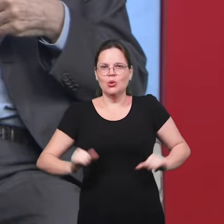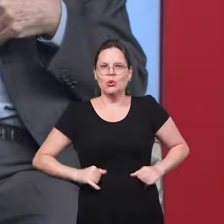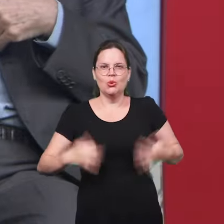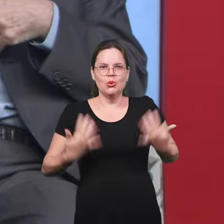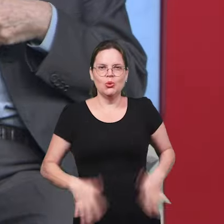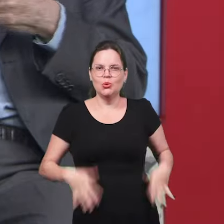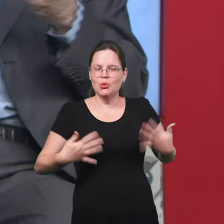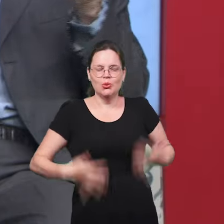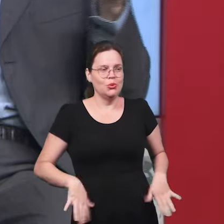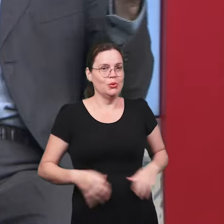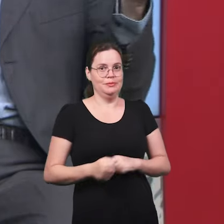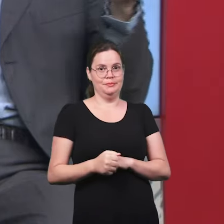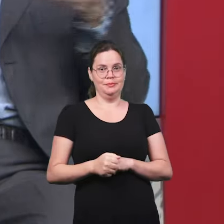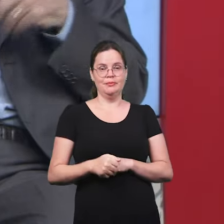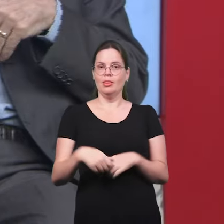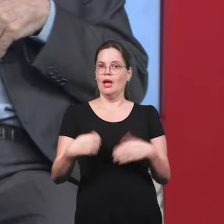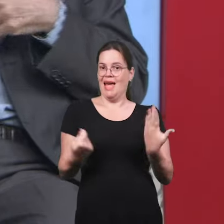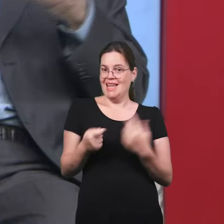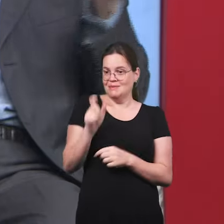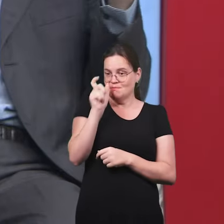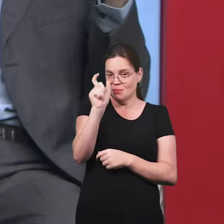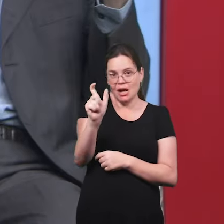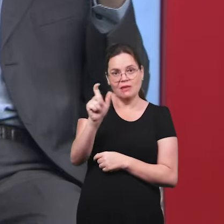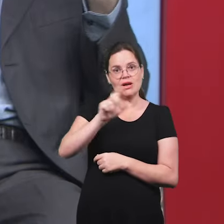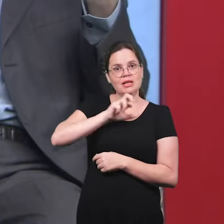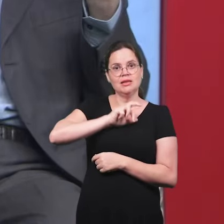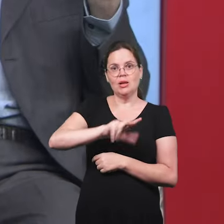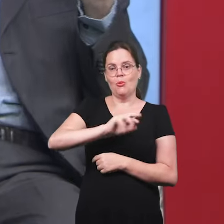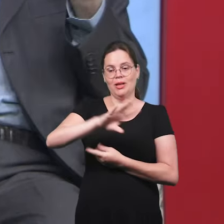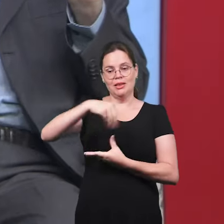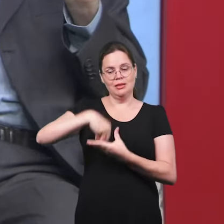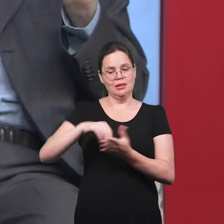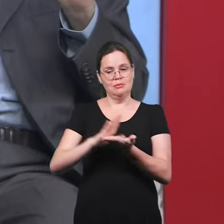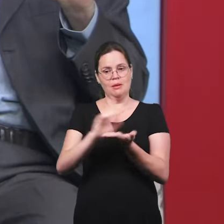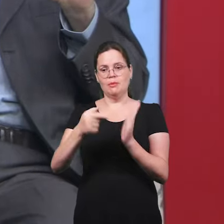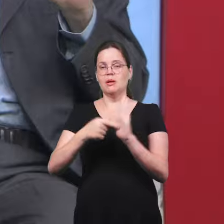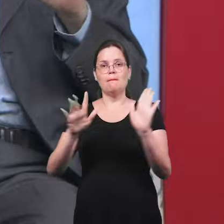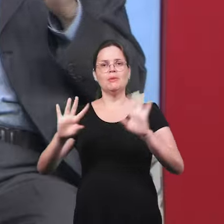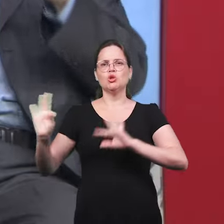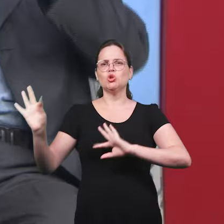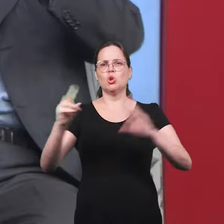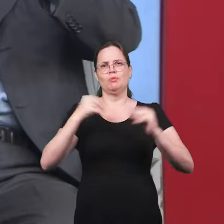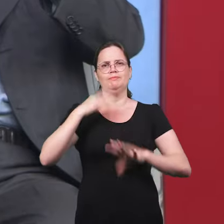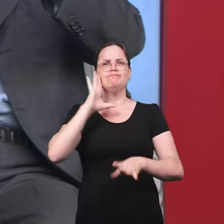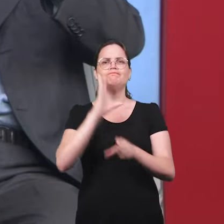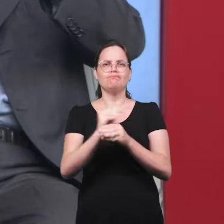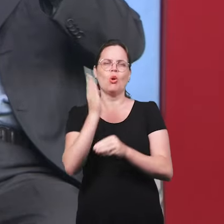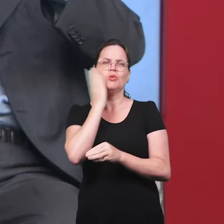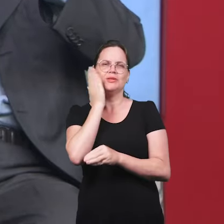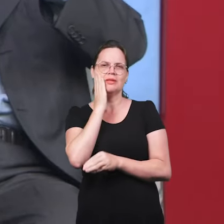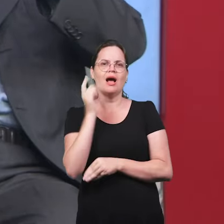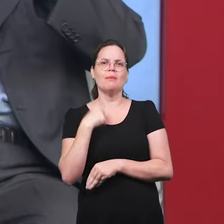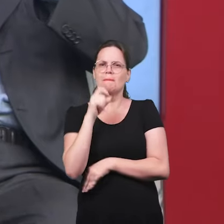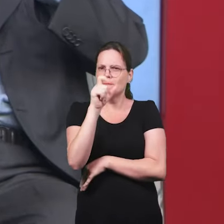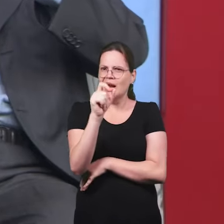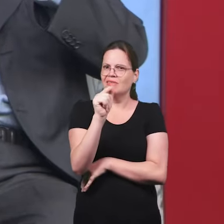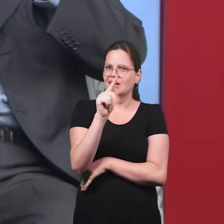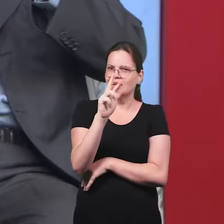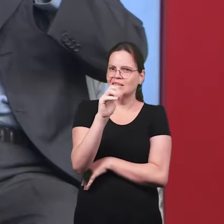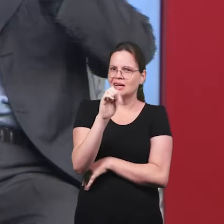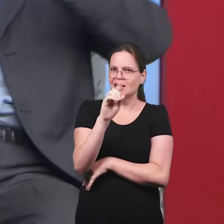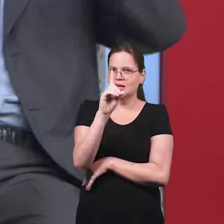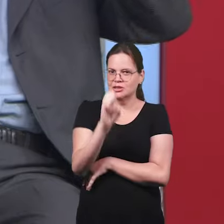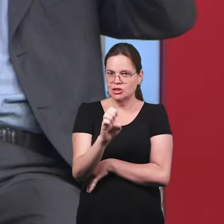mas é um termo convencionado, todos nós chamamos, vamos continuar chamando de a grande tribulação. Mas o termo bíblico é dito